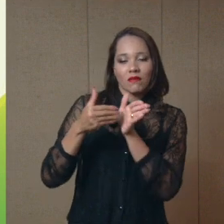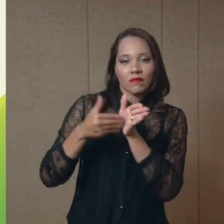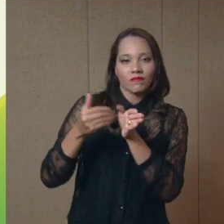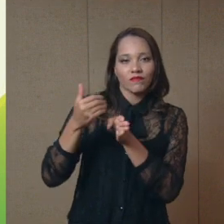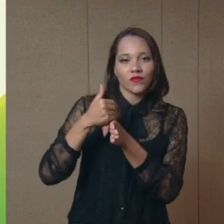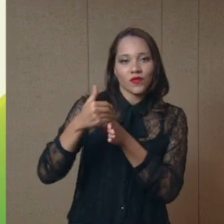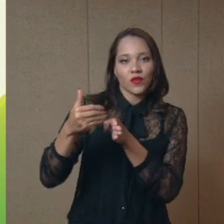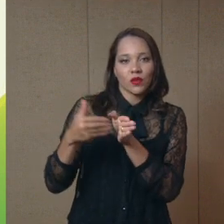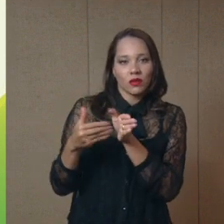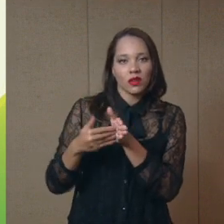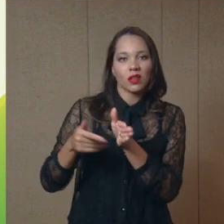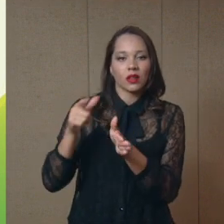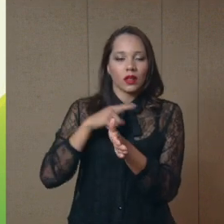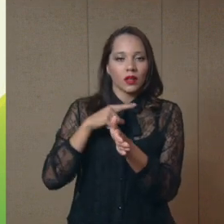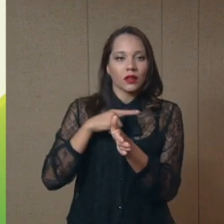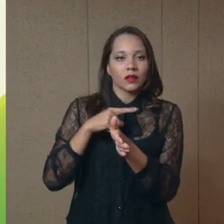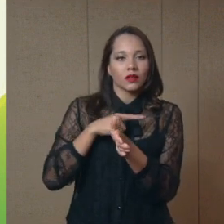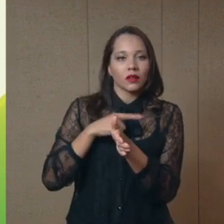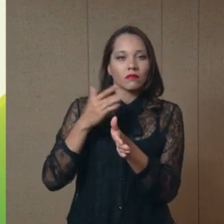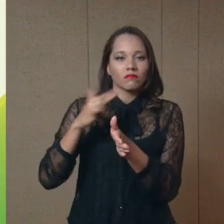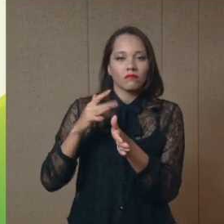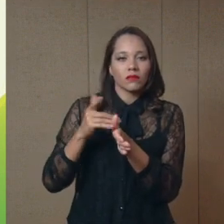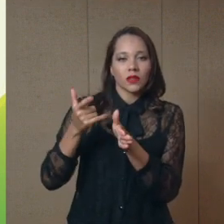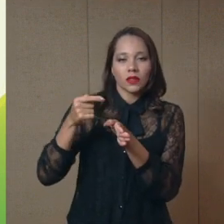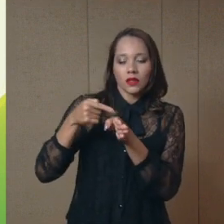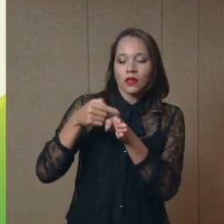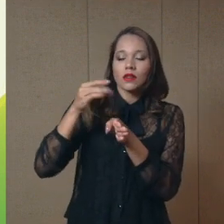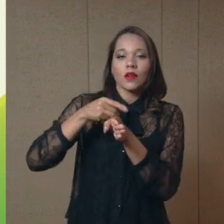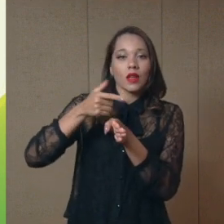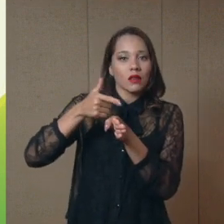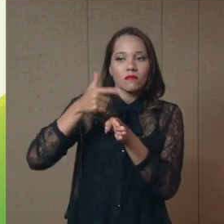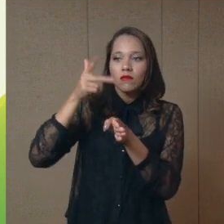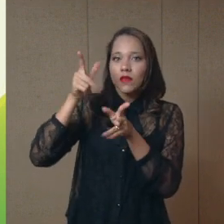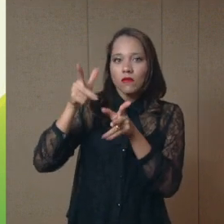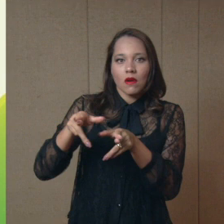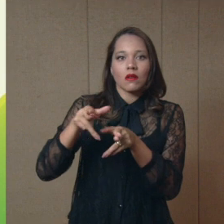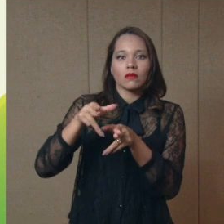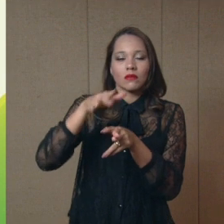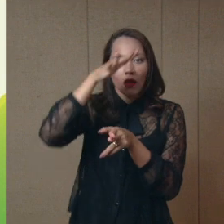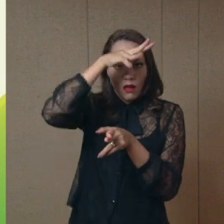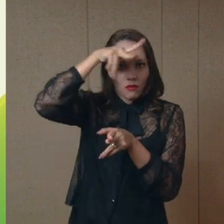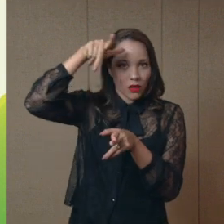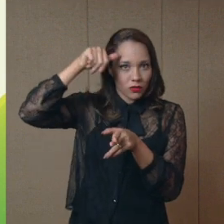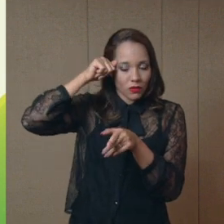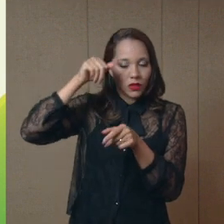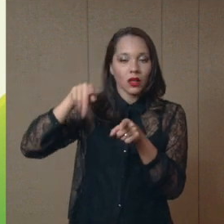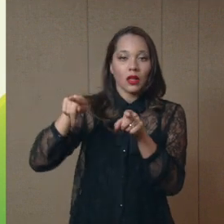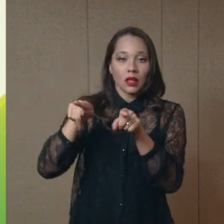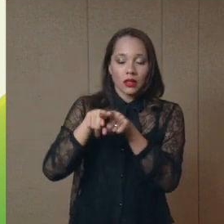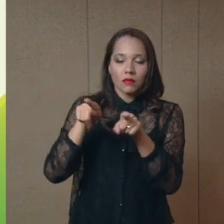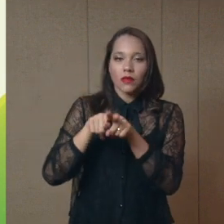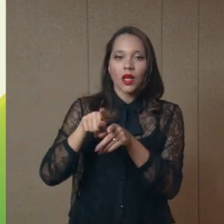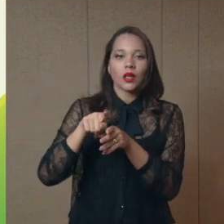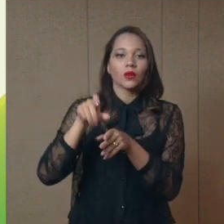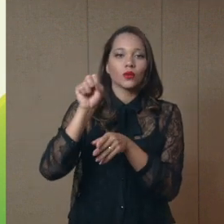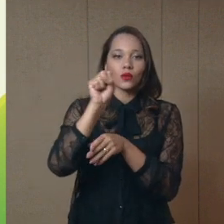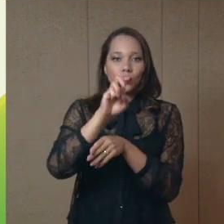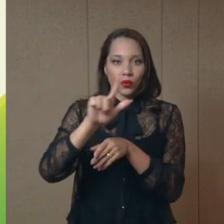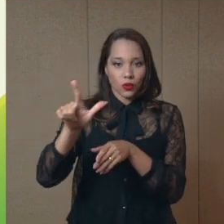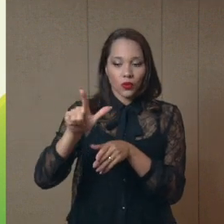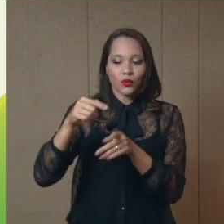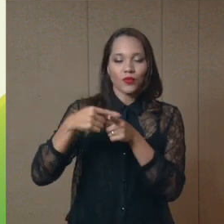é esse esse quadro se repete na região amazônica também e na região sul que